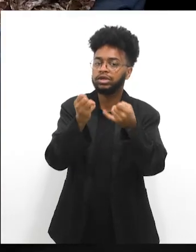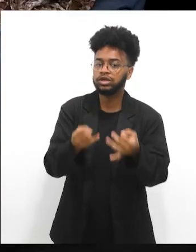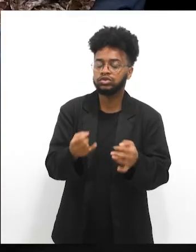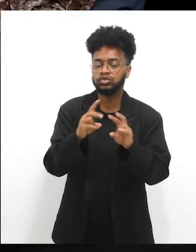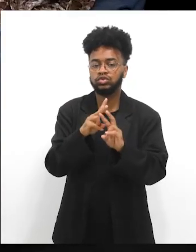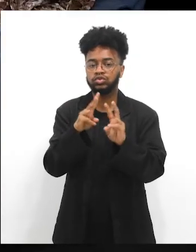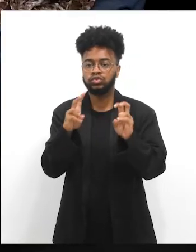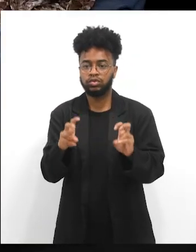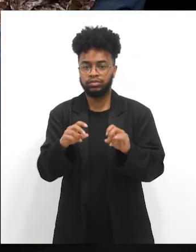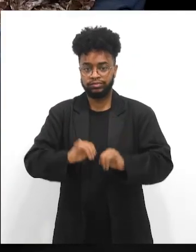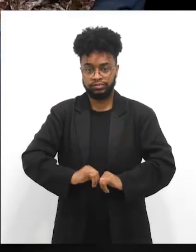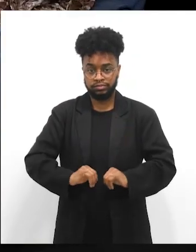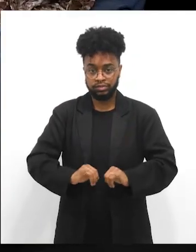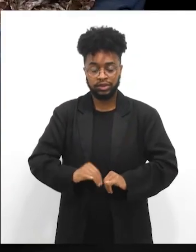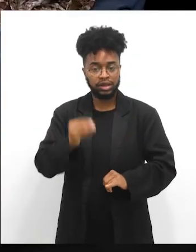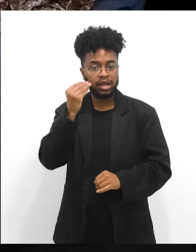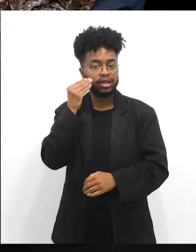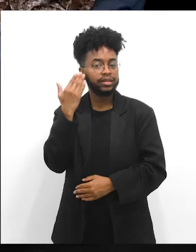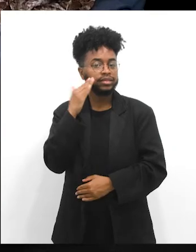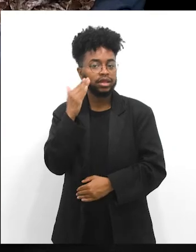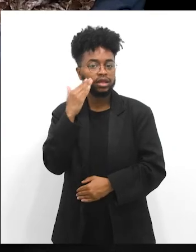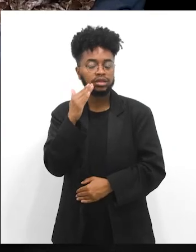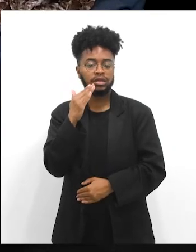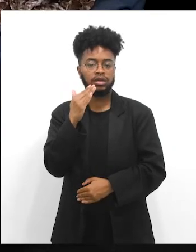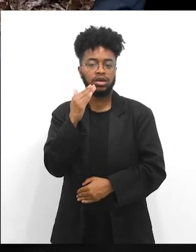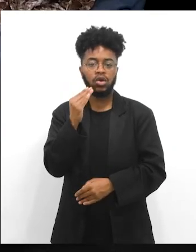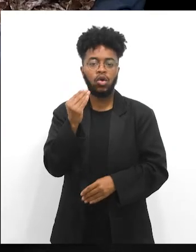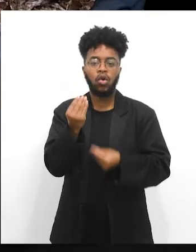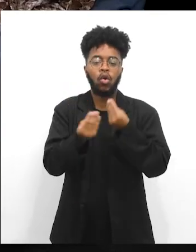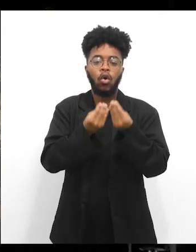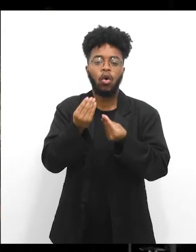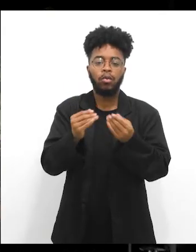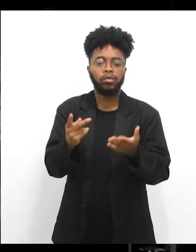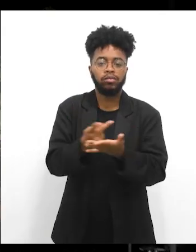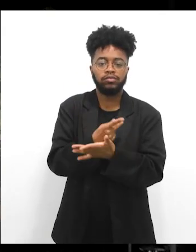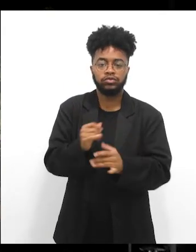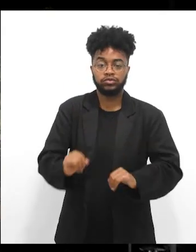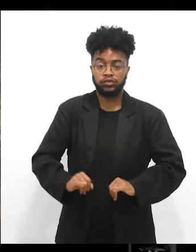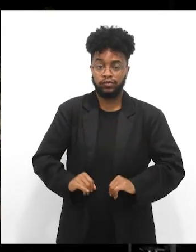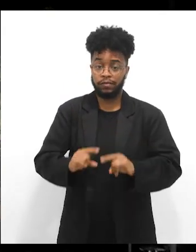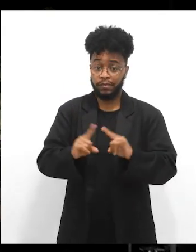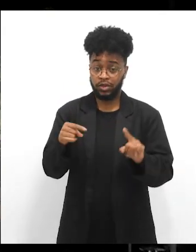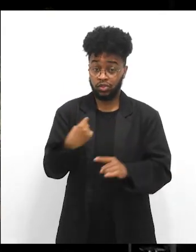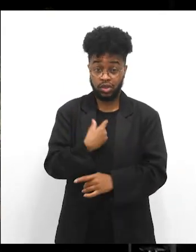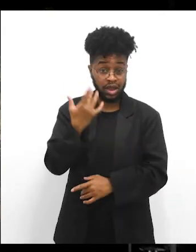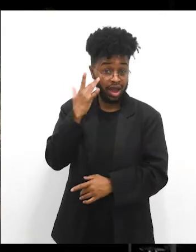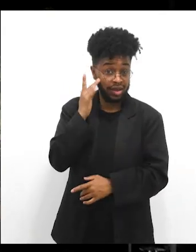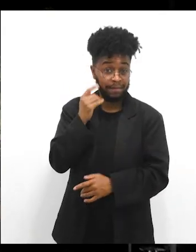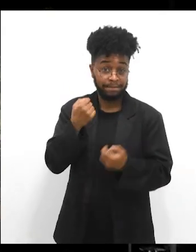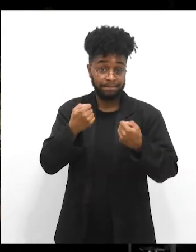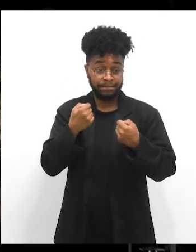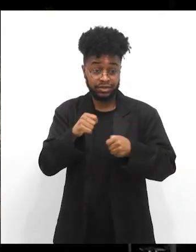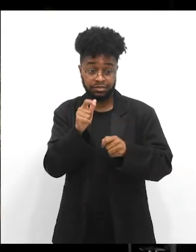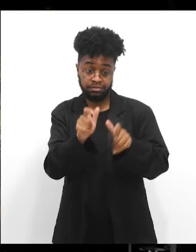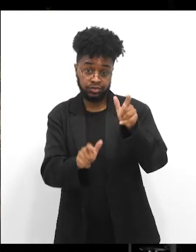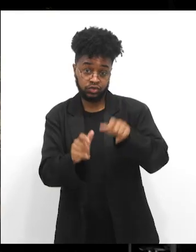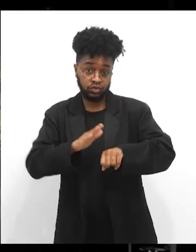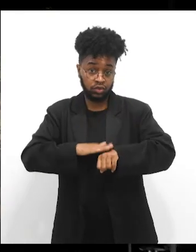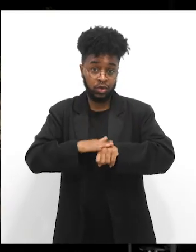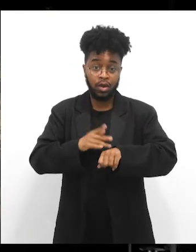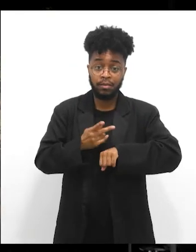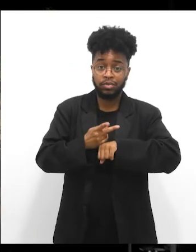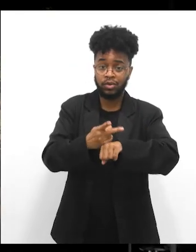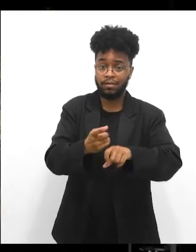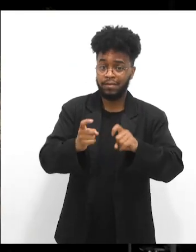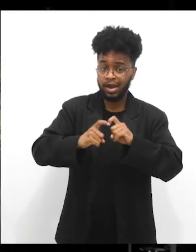de esclarecimento sobre o sofrimento, para entender, compreender o sofrimento. Mas a gente acha que a pessoa tem que correr